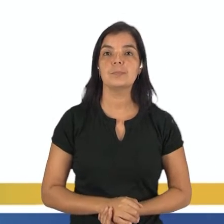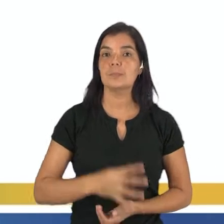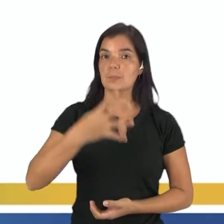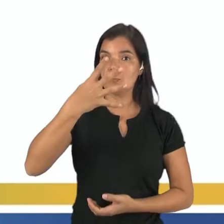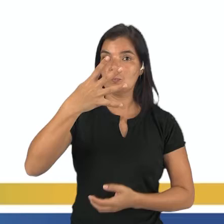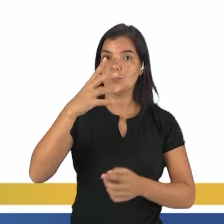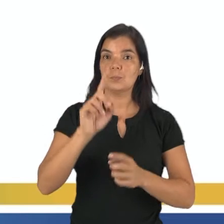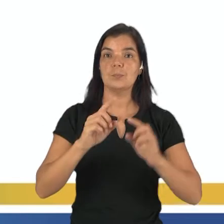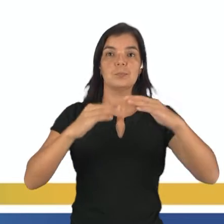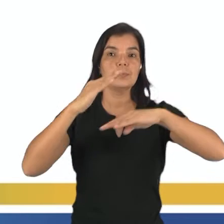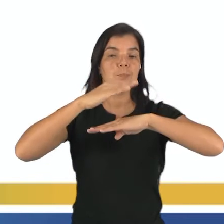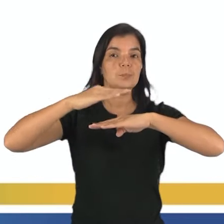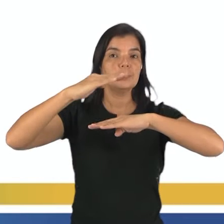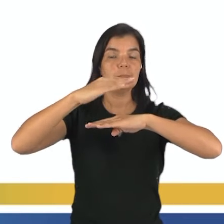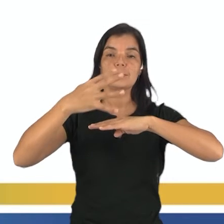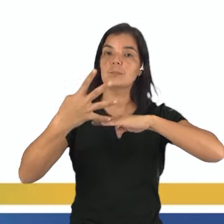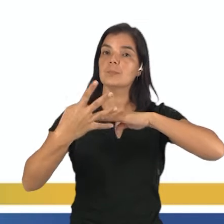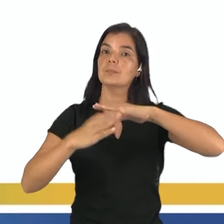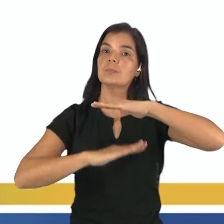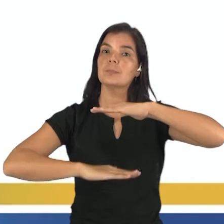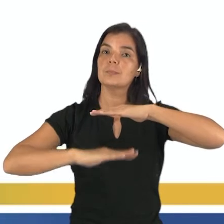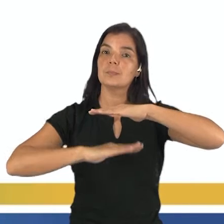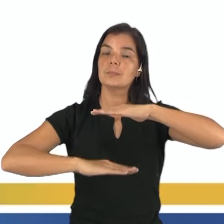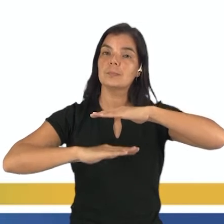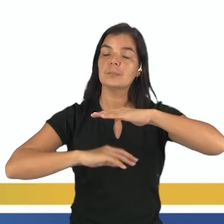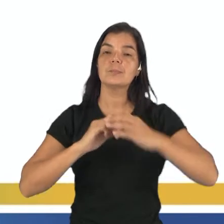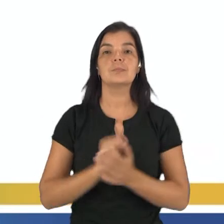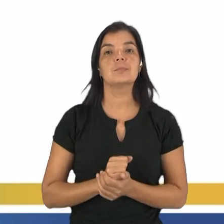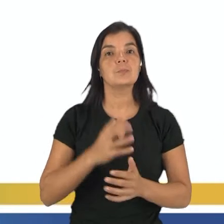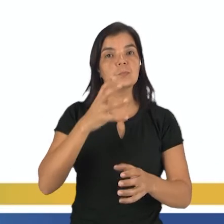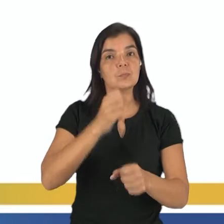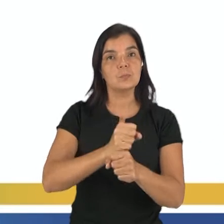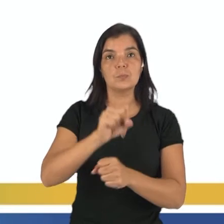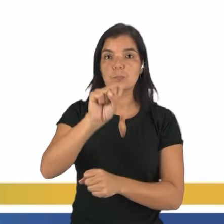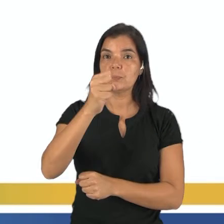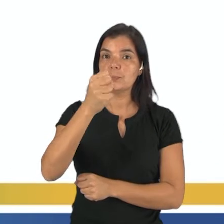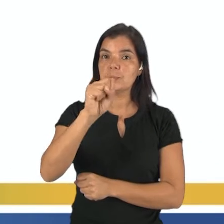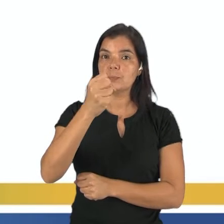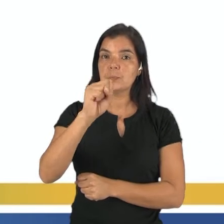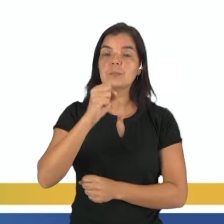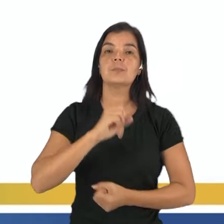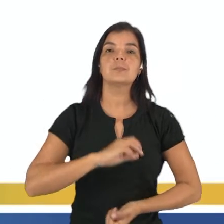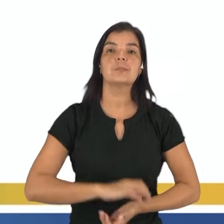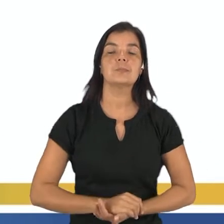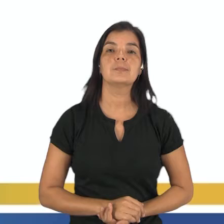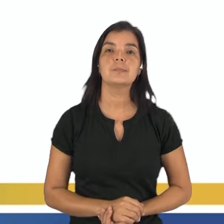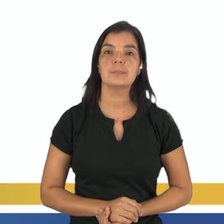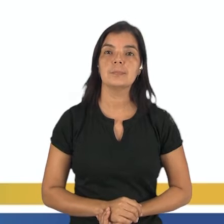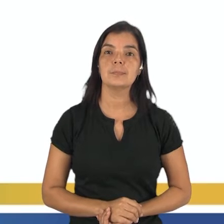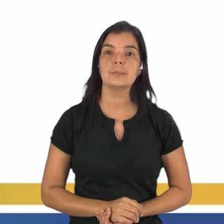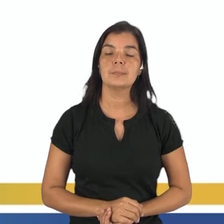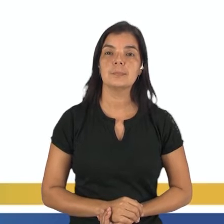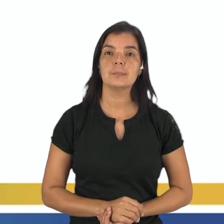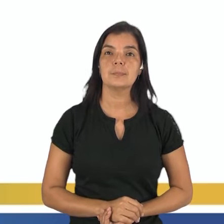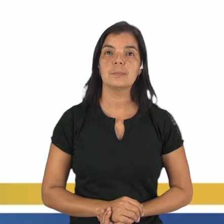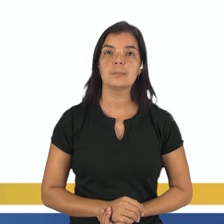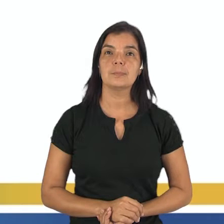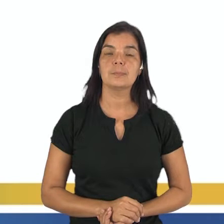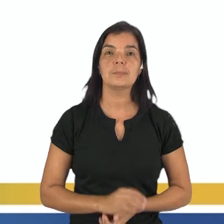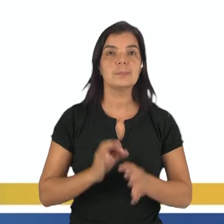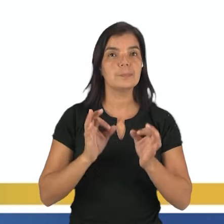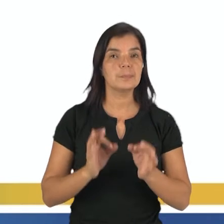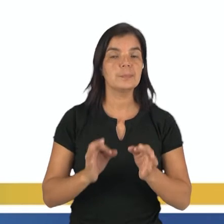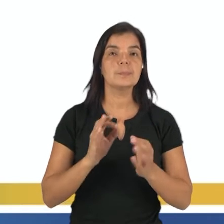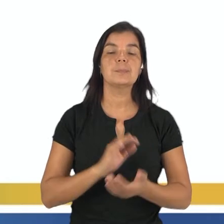em cima, 4 vértices embaixo. 4 mais 4, 8. Então, nós vamos ter 8 vértices nesse cubo,